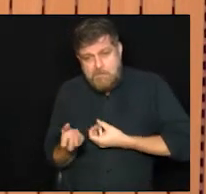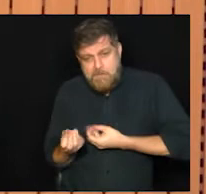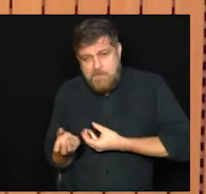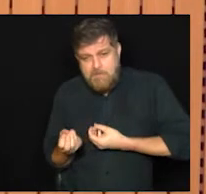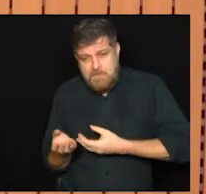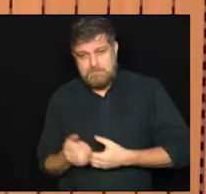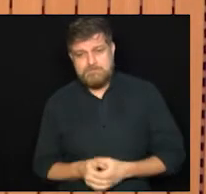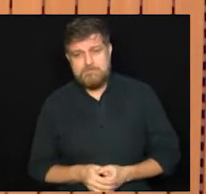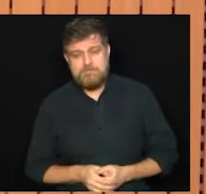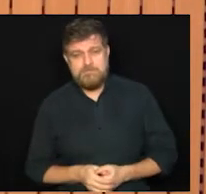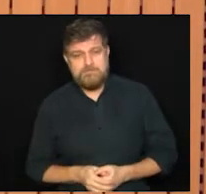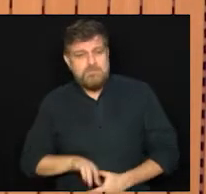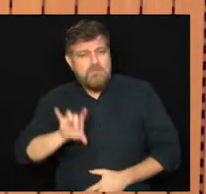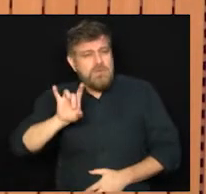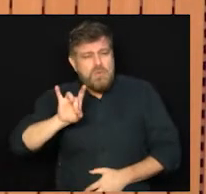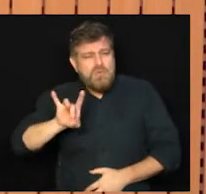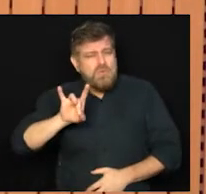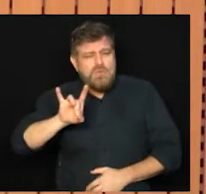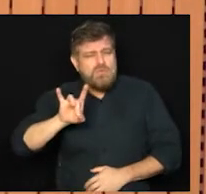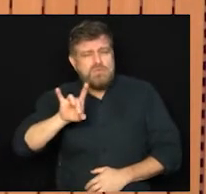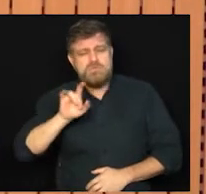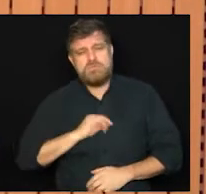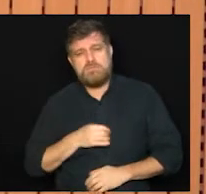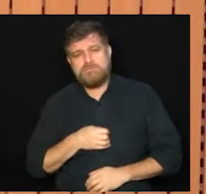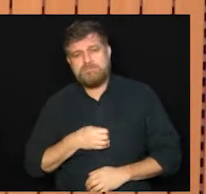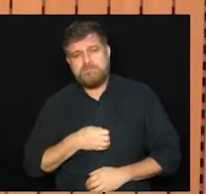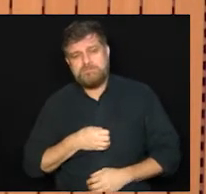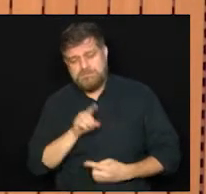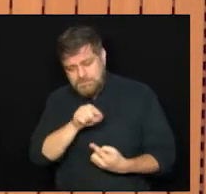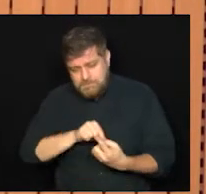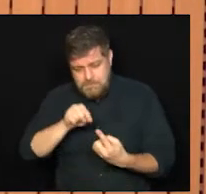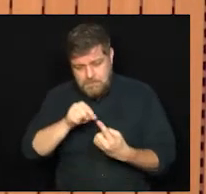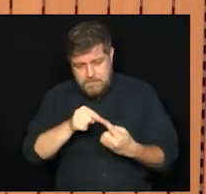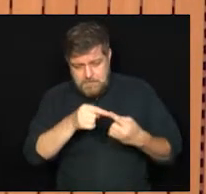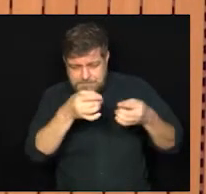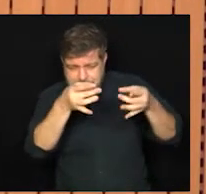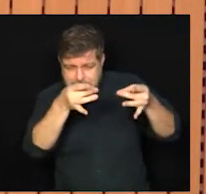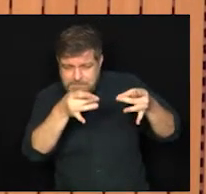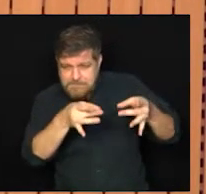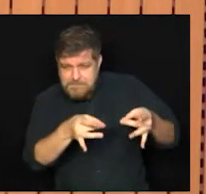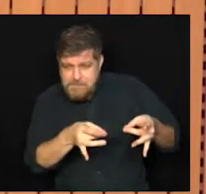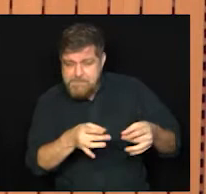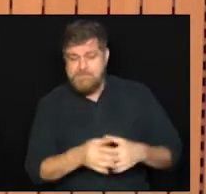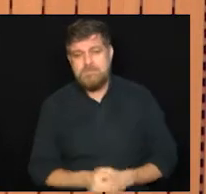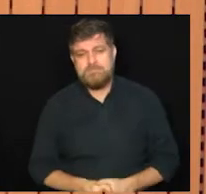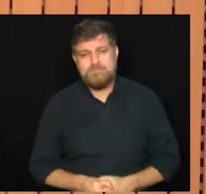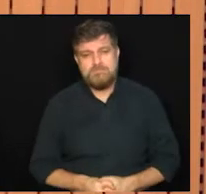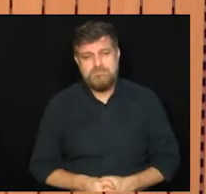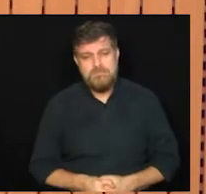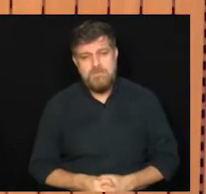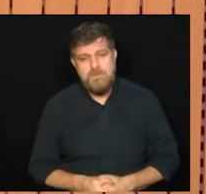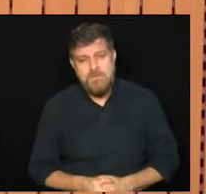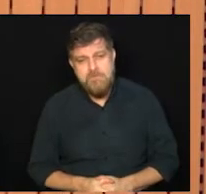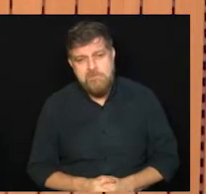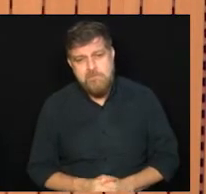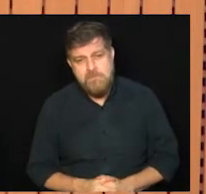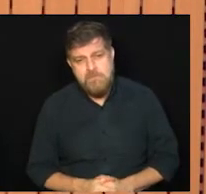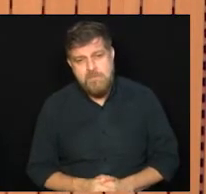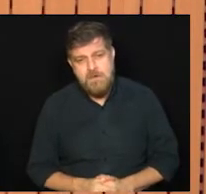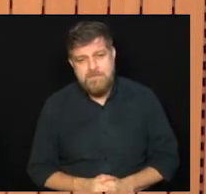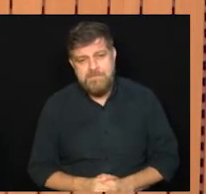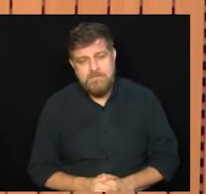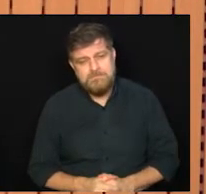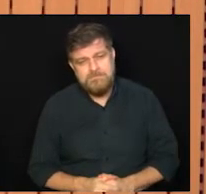Apenas para falar um pouco do objetivo dessa comissão, ao